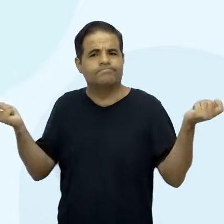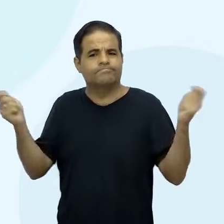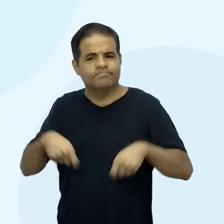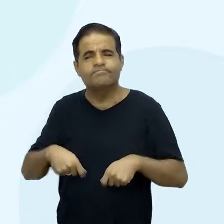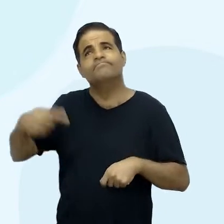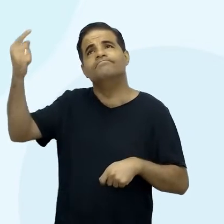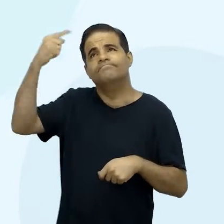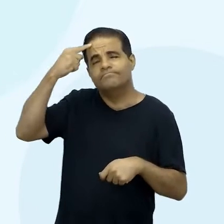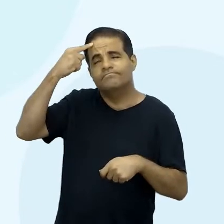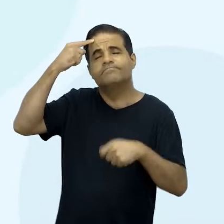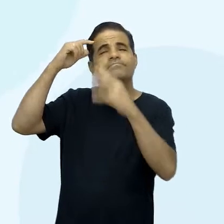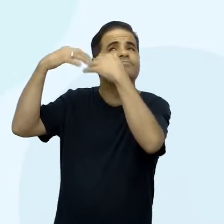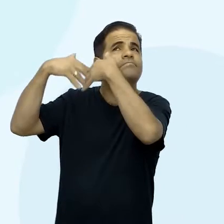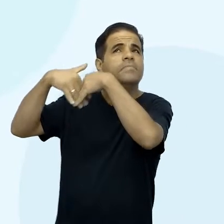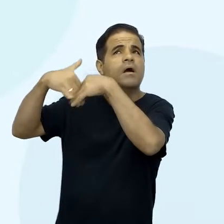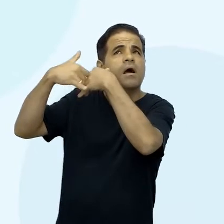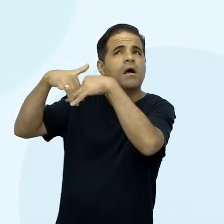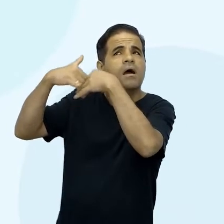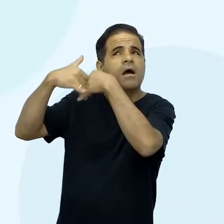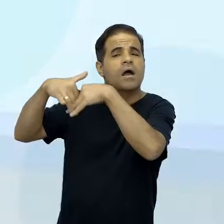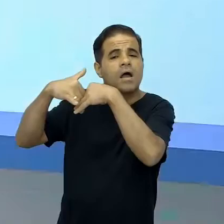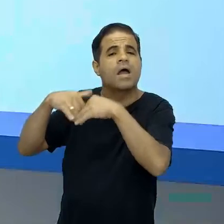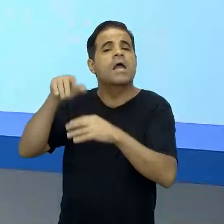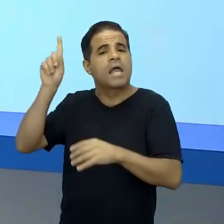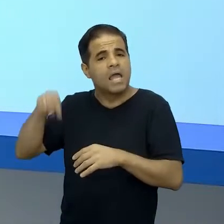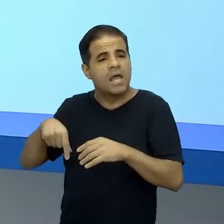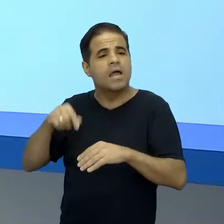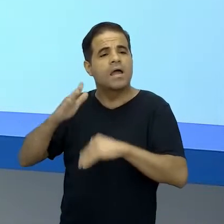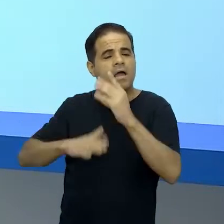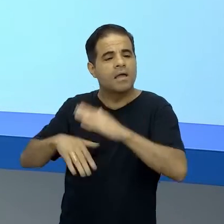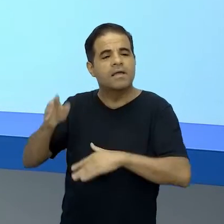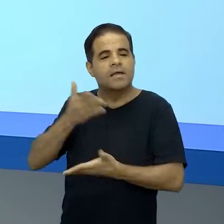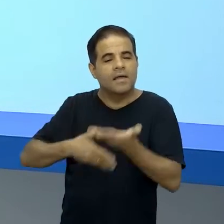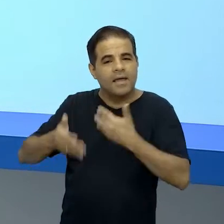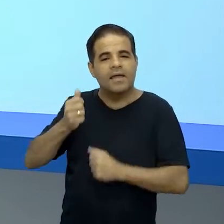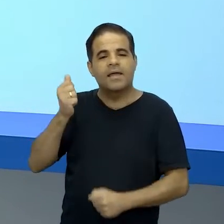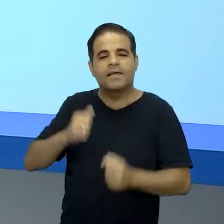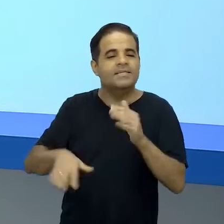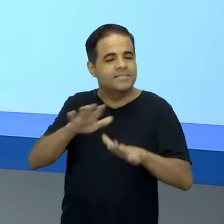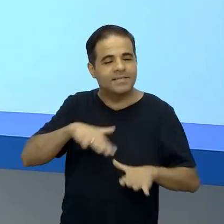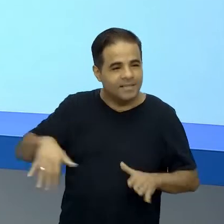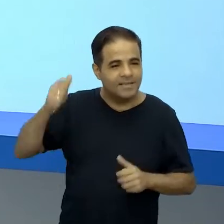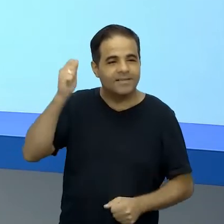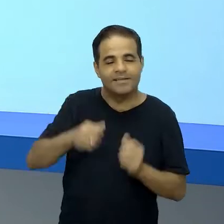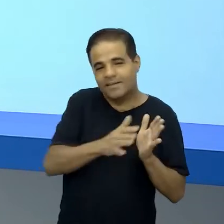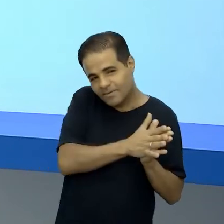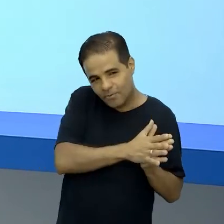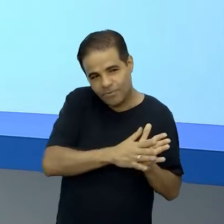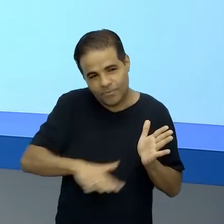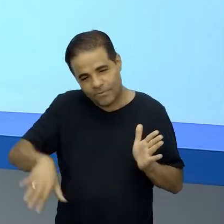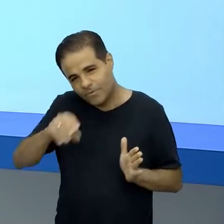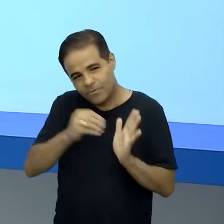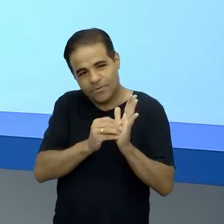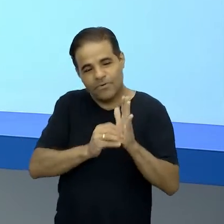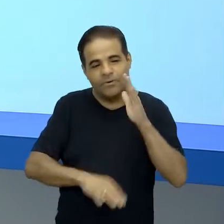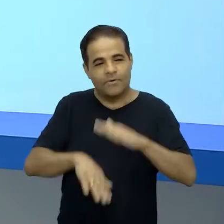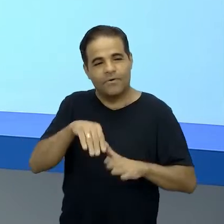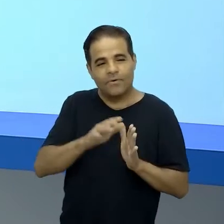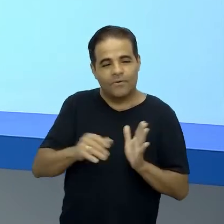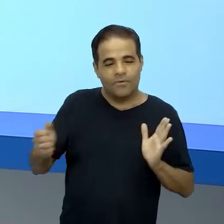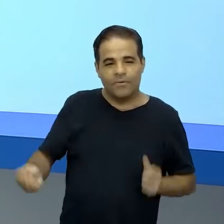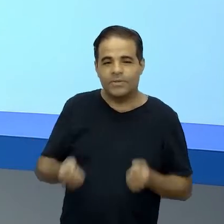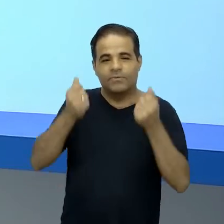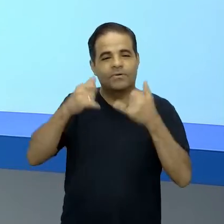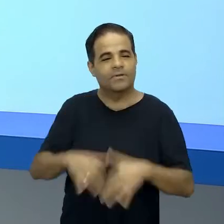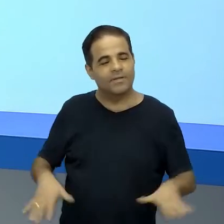possibilidades da mente. A Marina Abramović, ela faz coisas muito não é chocantes, mas assim,